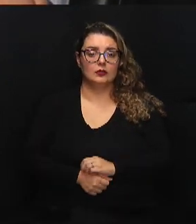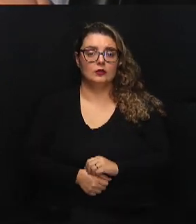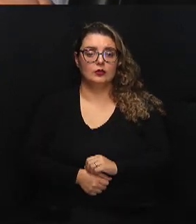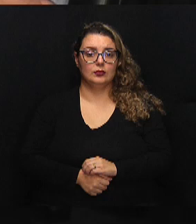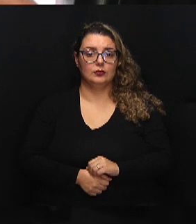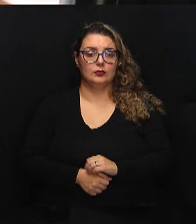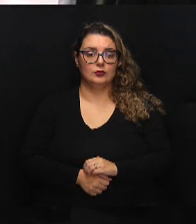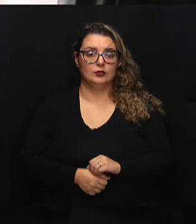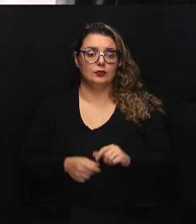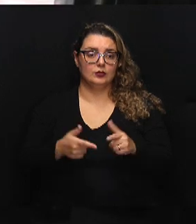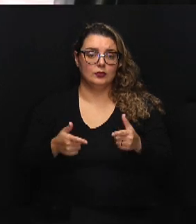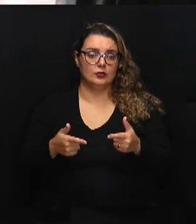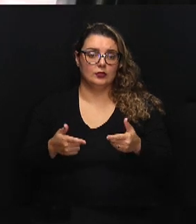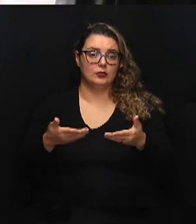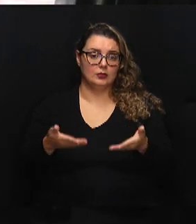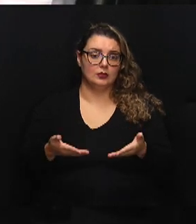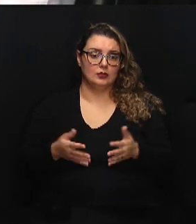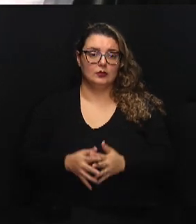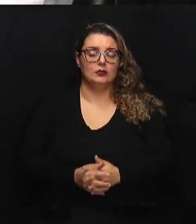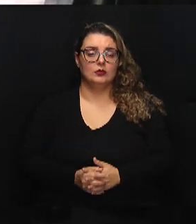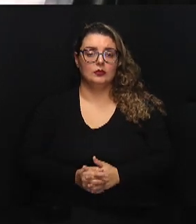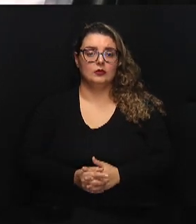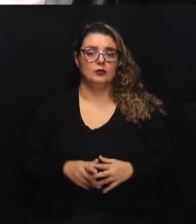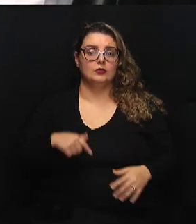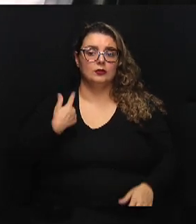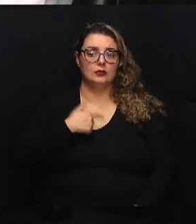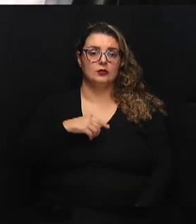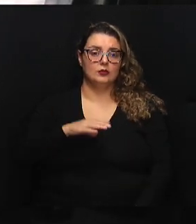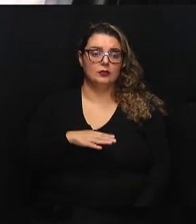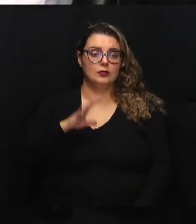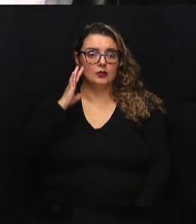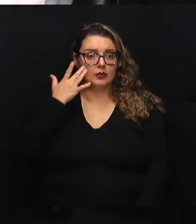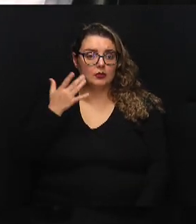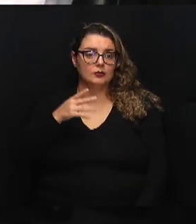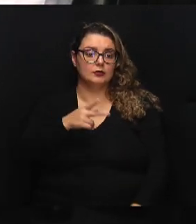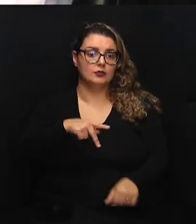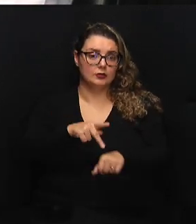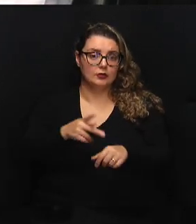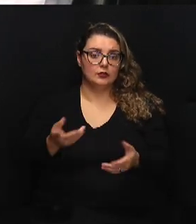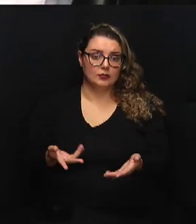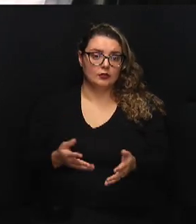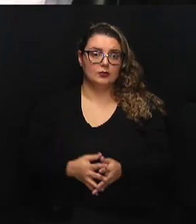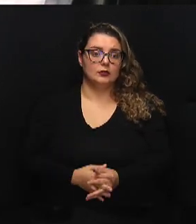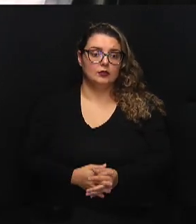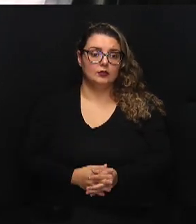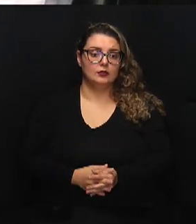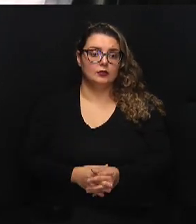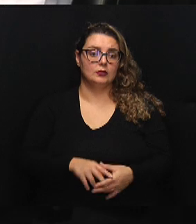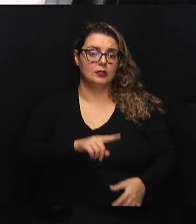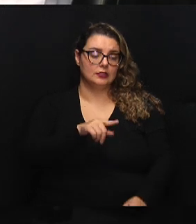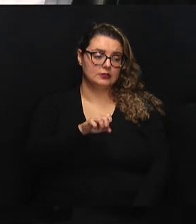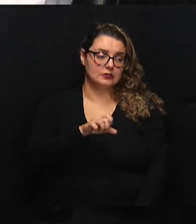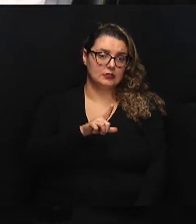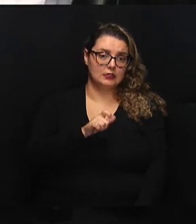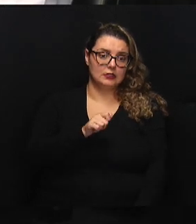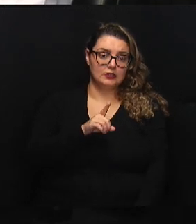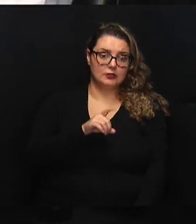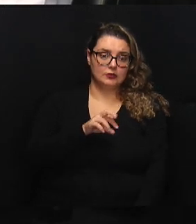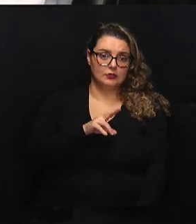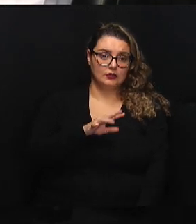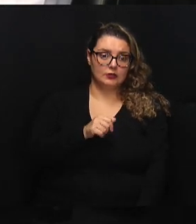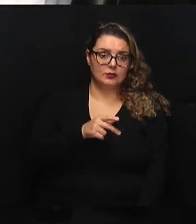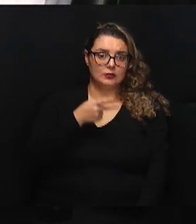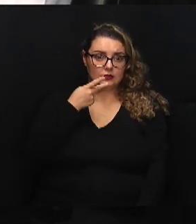é a grande questão na nossa cidade, acho que no país, e a zeladoria que você acabou de falar, qual é